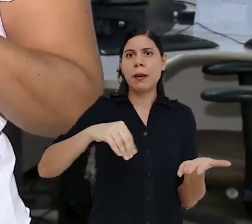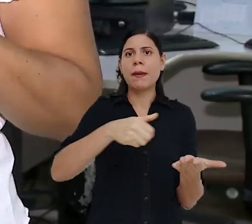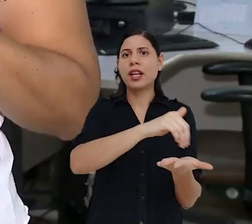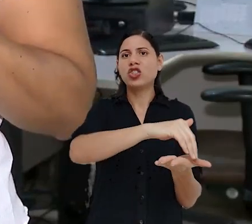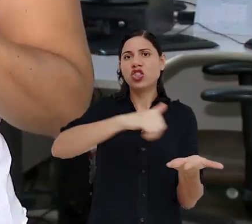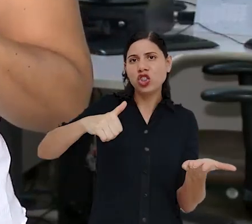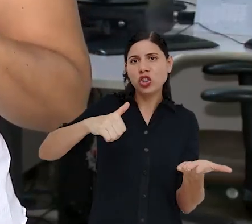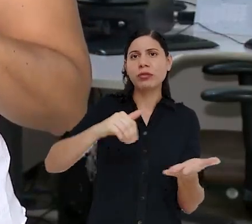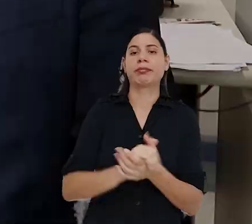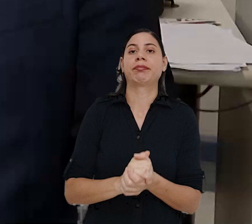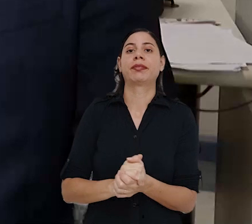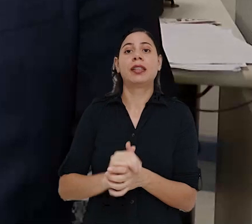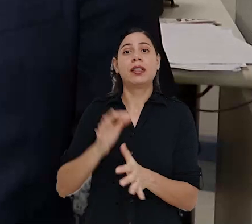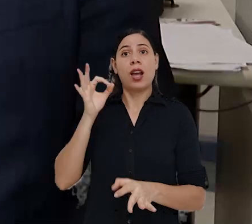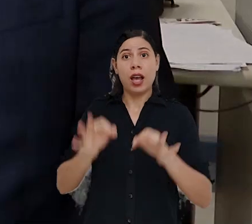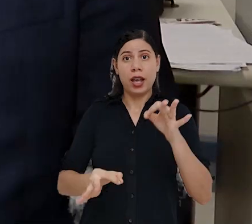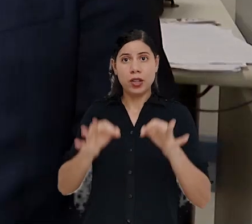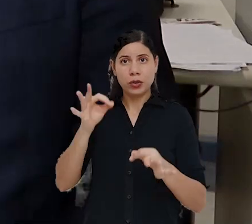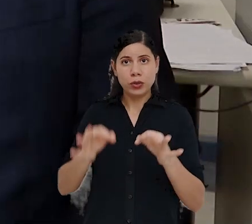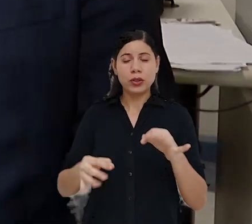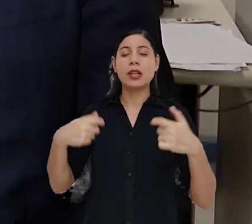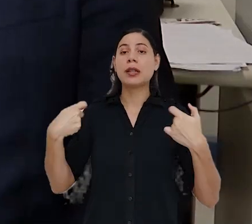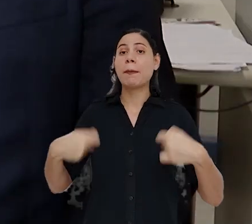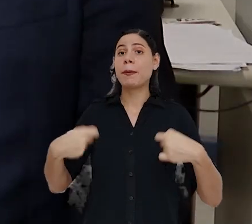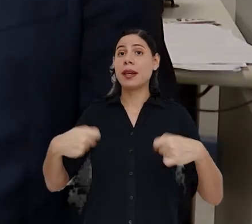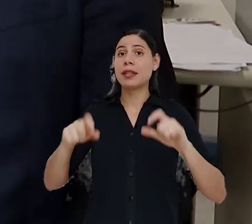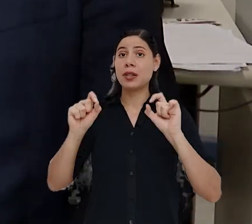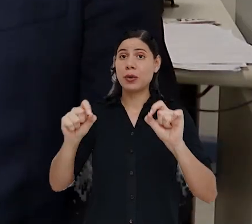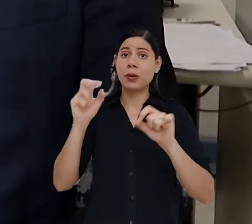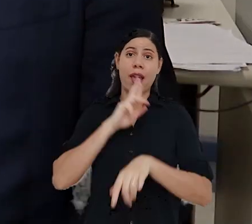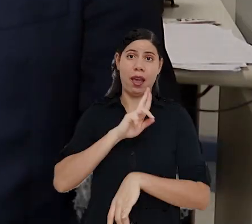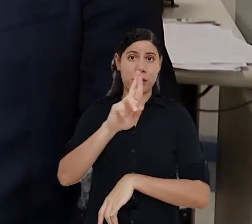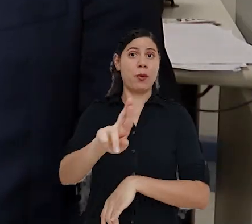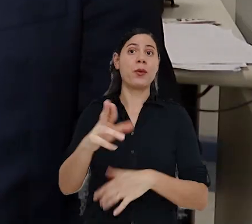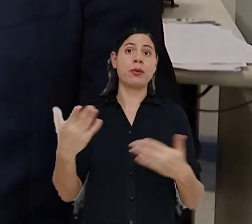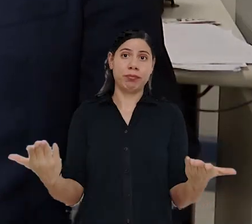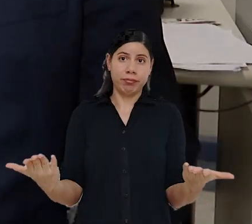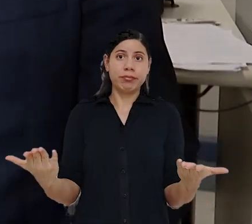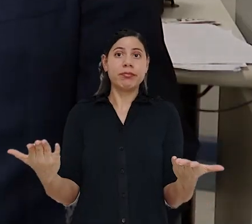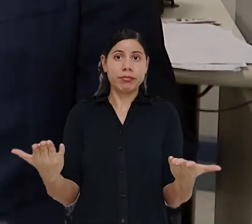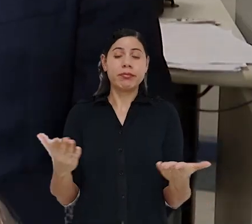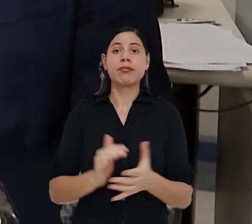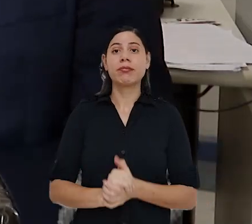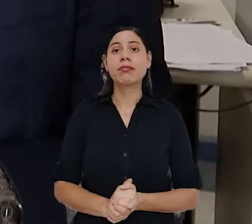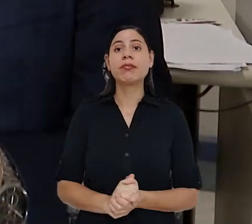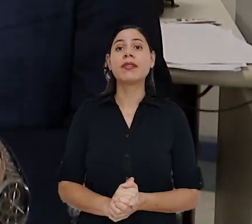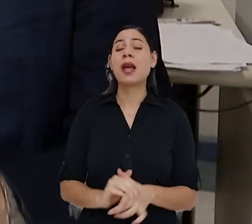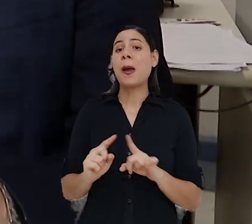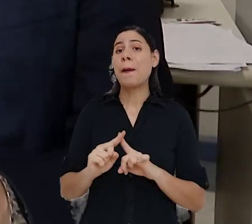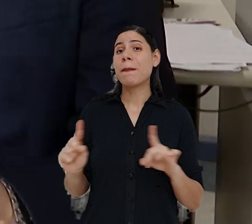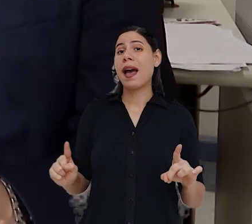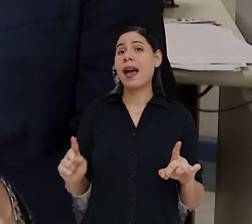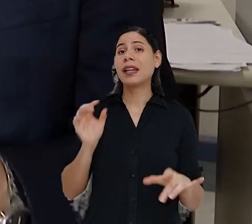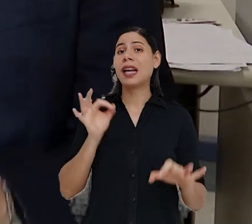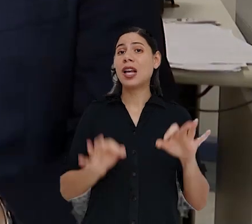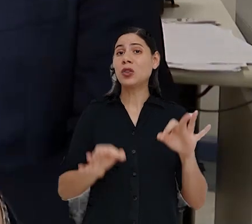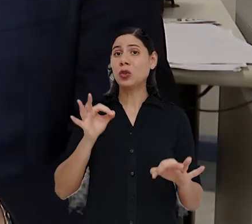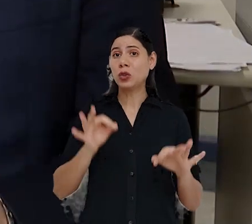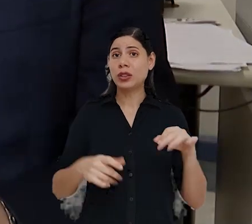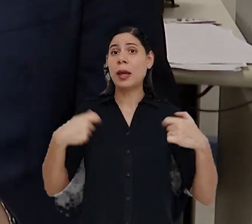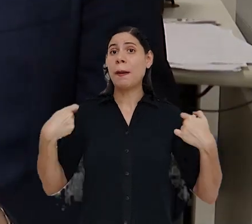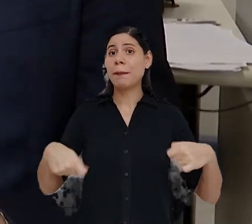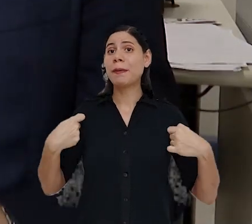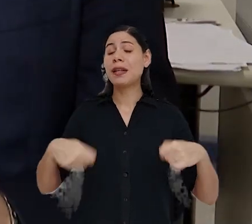serem despachados. A Justiça ela tem de dar uma resposta. Mas a Justiça, ao